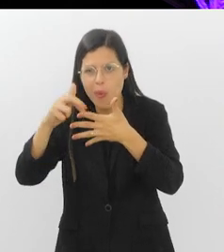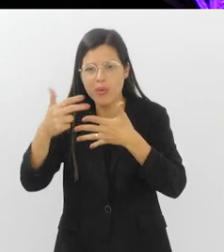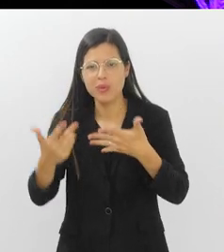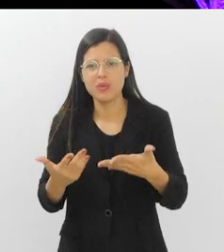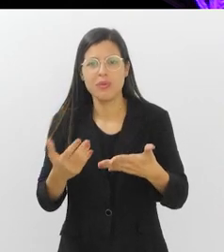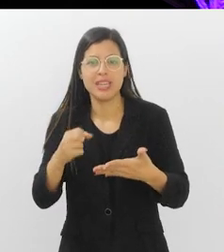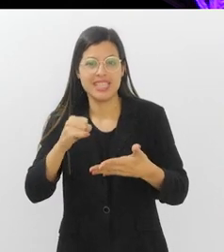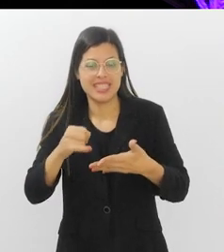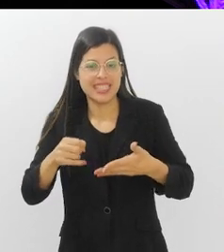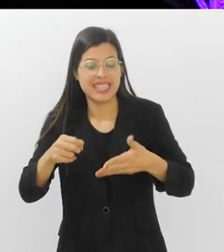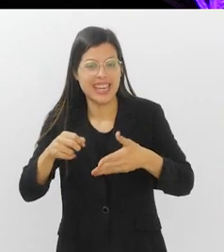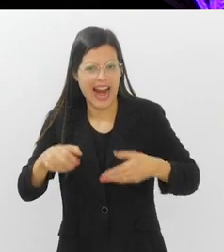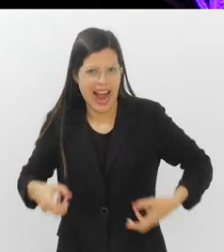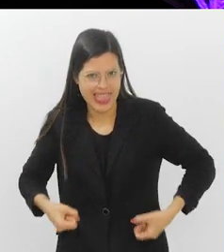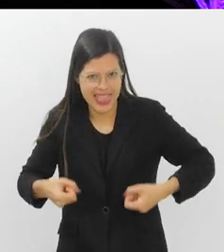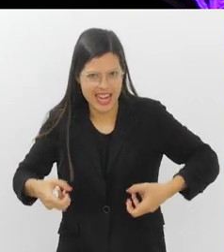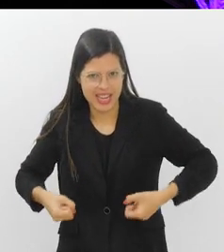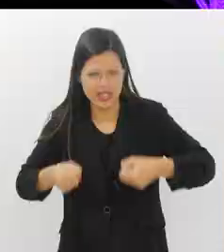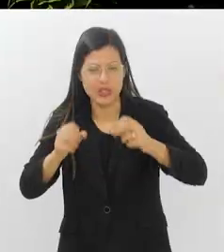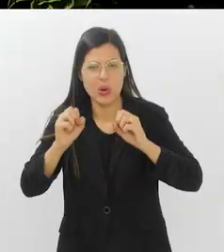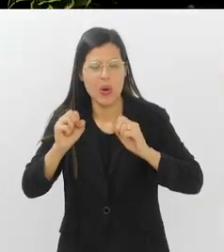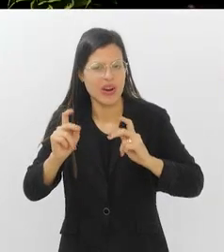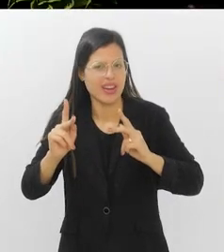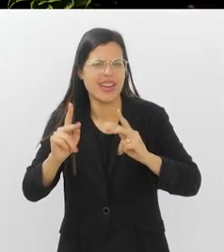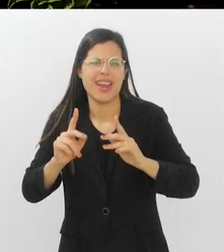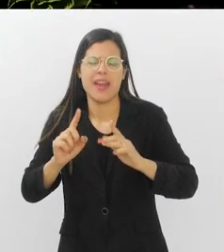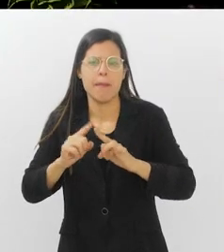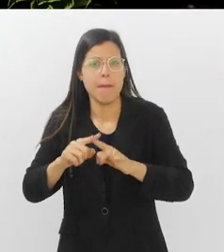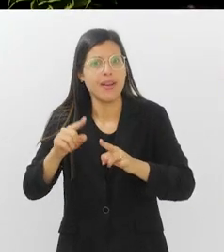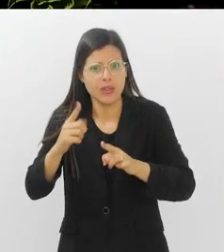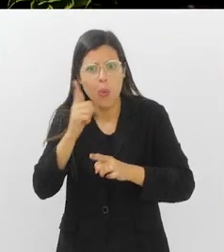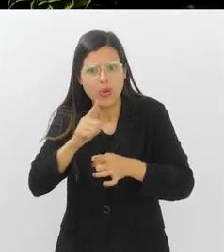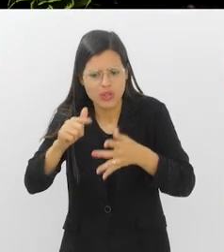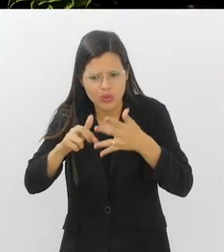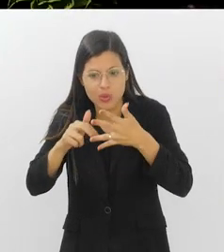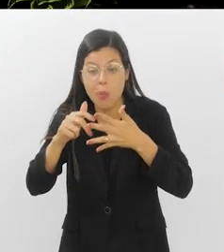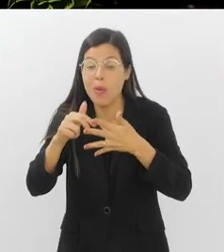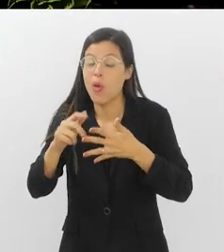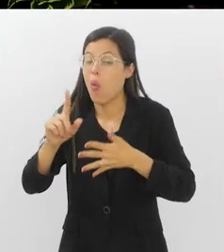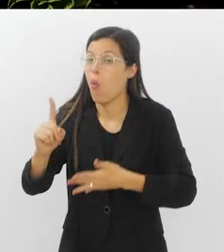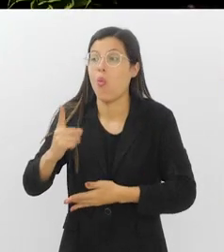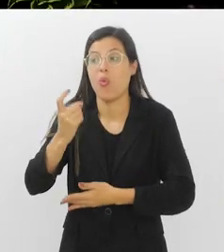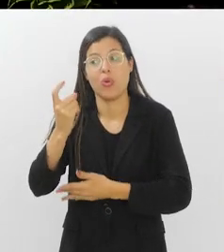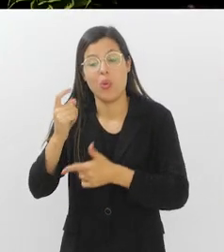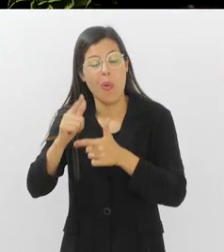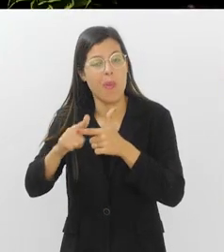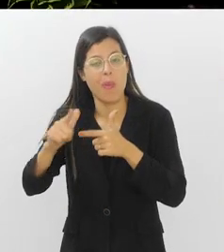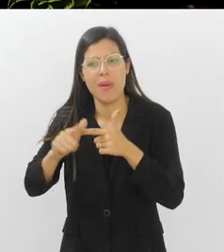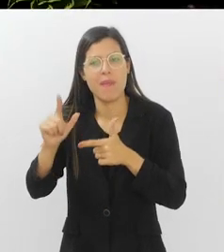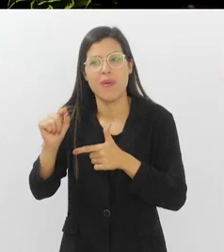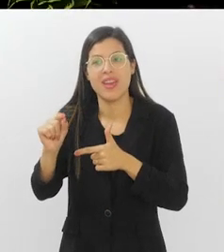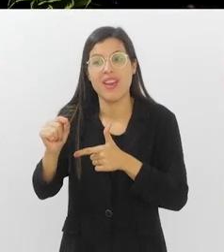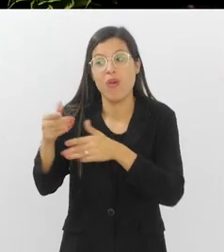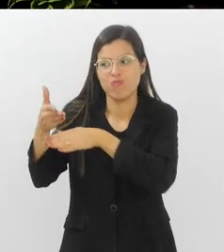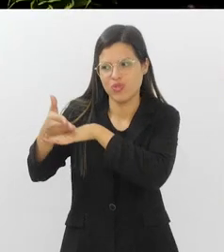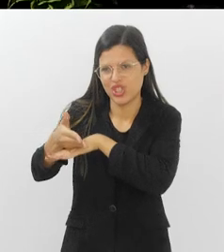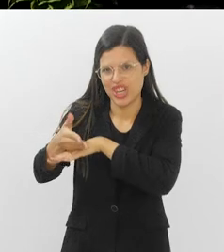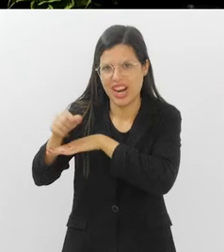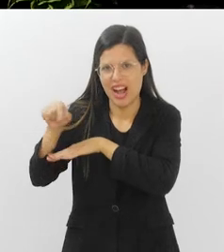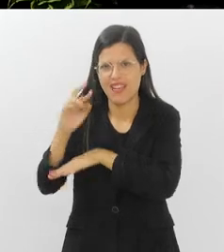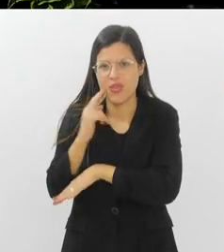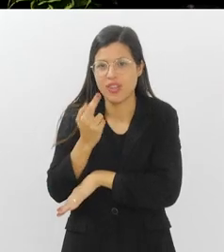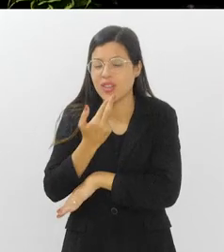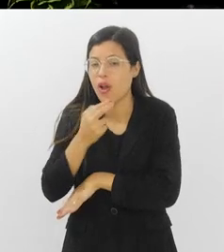eu assim se fosse um cadeirante beleza a escada não dá mas ó eu subo O único problema o único problema é o seguinte quando chegar